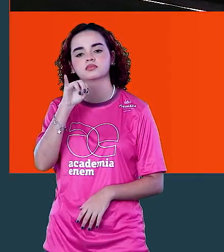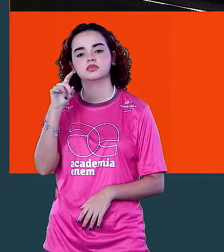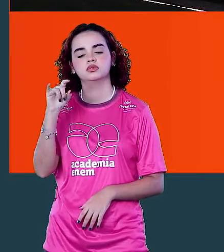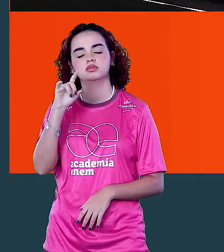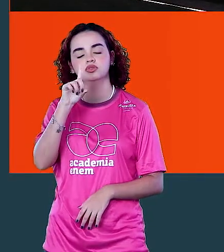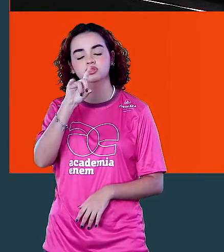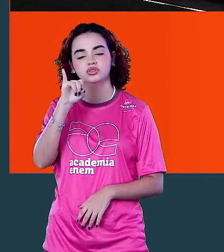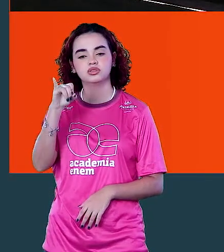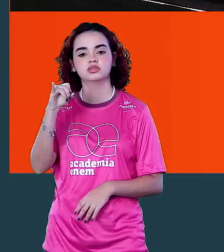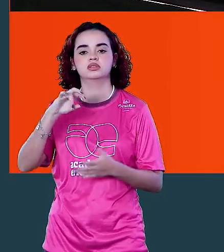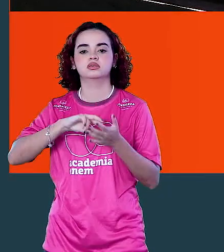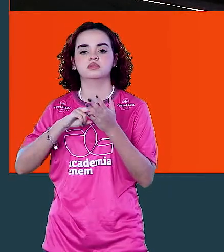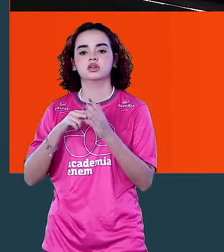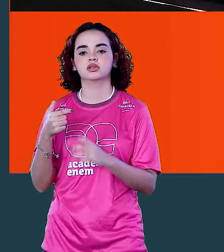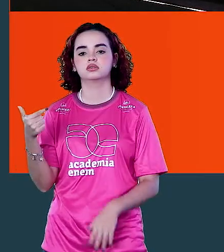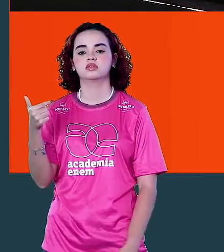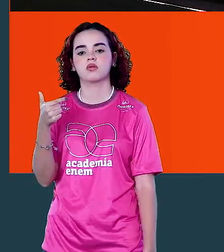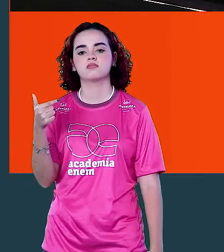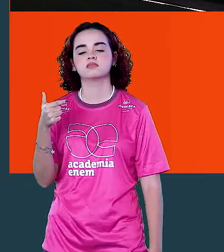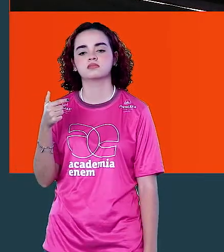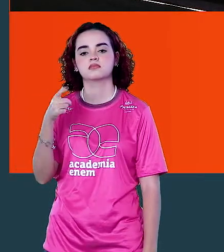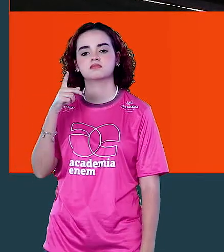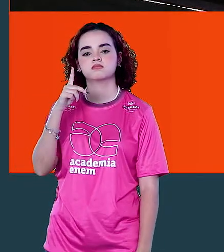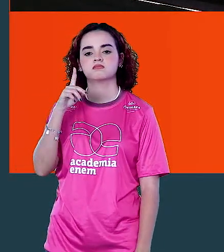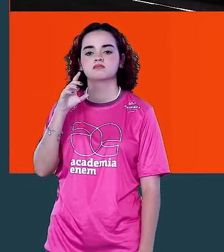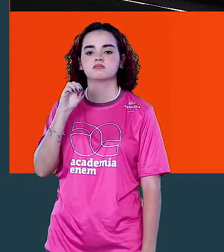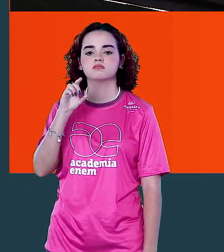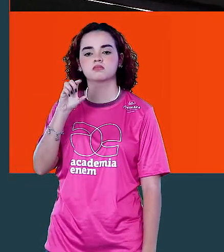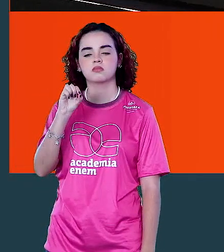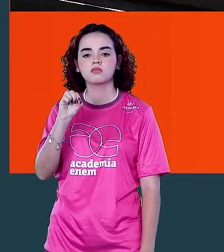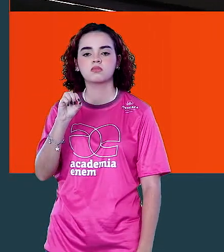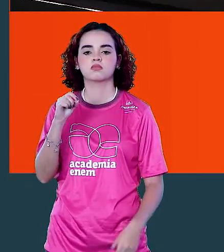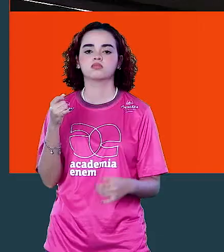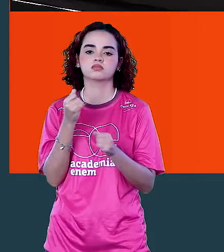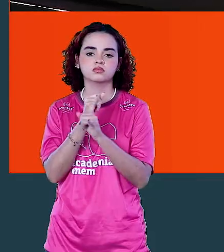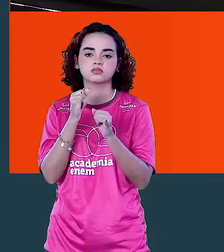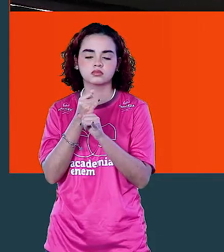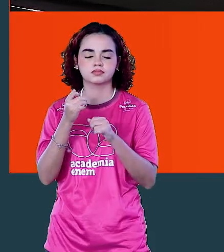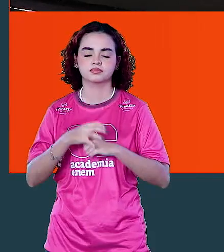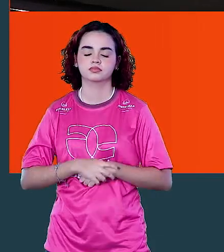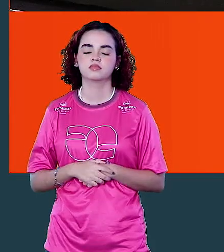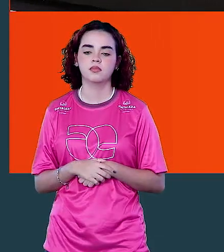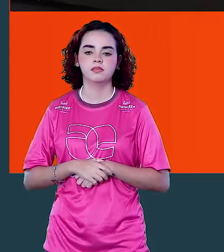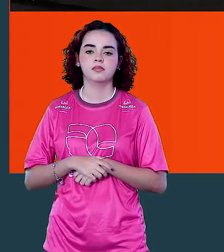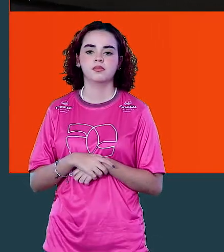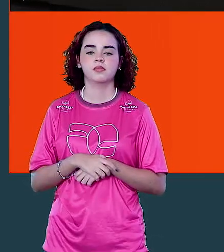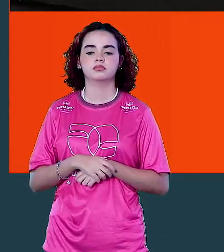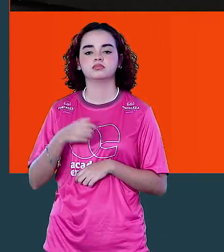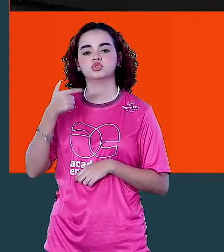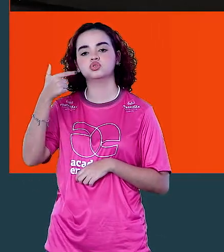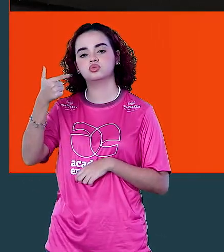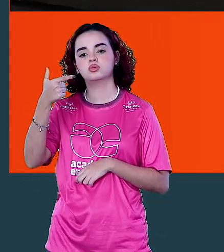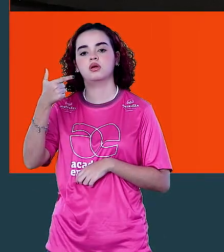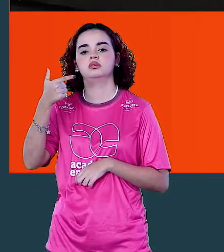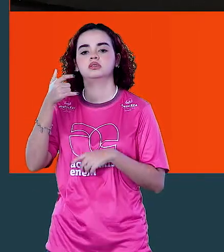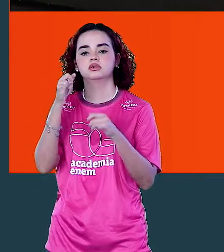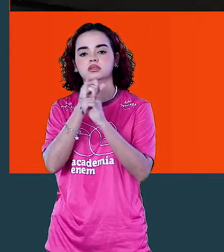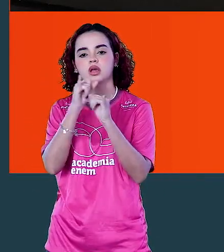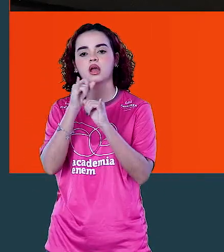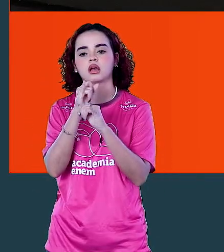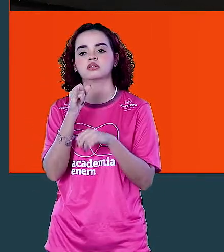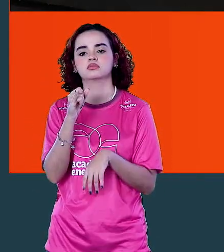2. Polo, polos, cargas, né? Então no dipolo tu vai escrever duas cargas, escreve